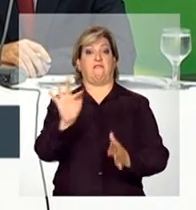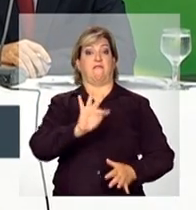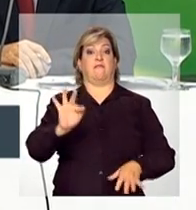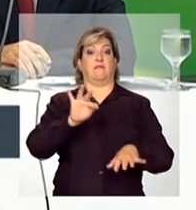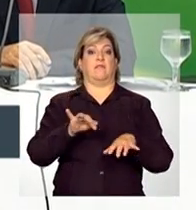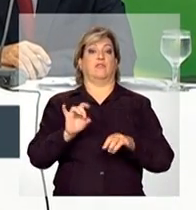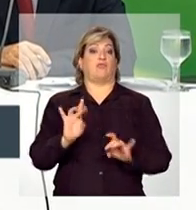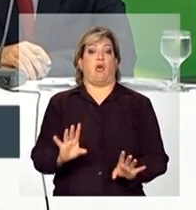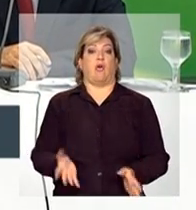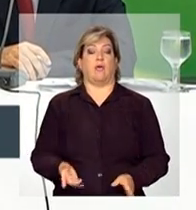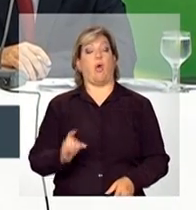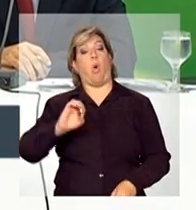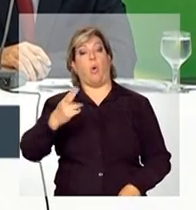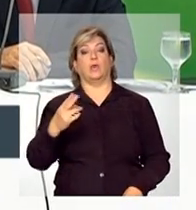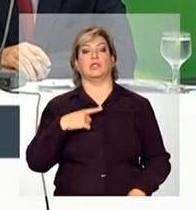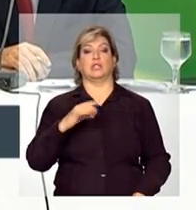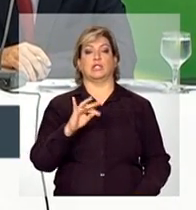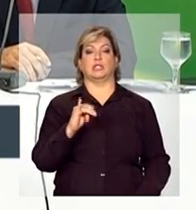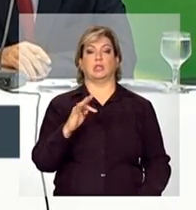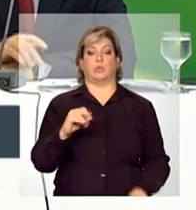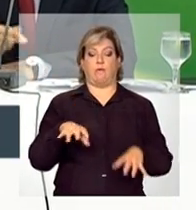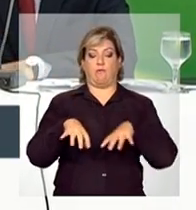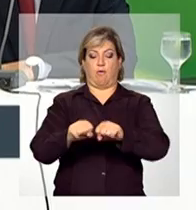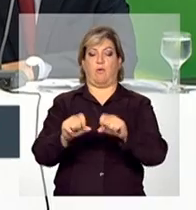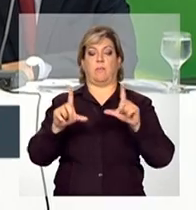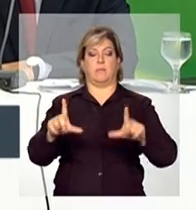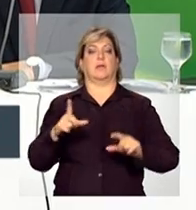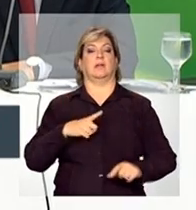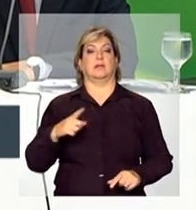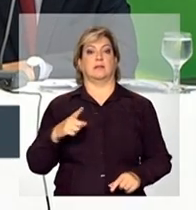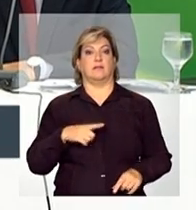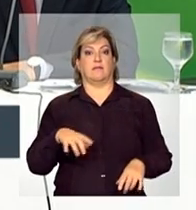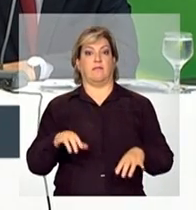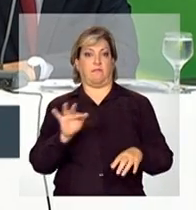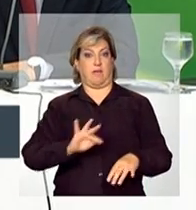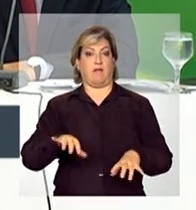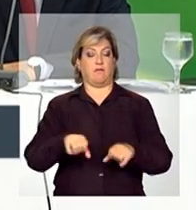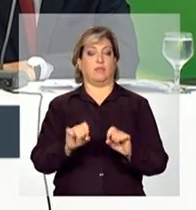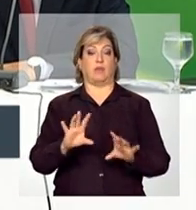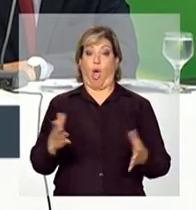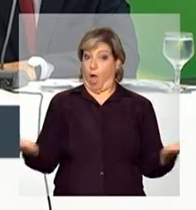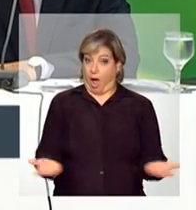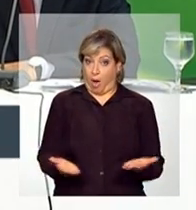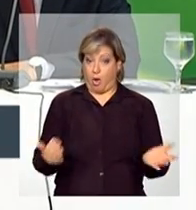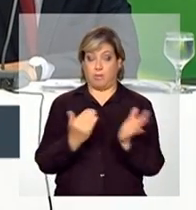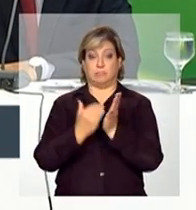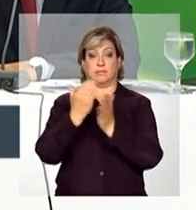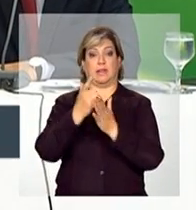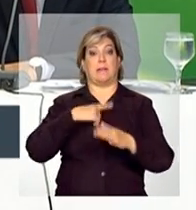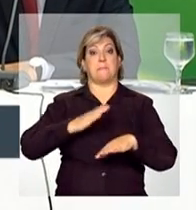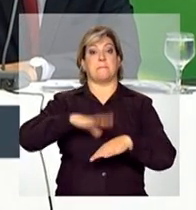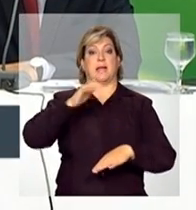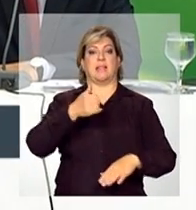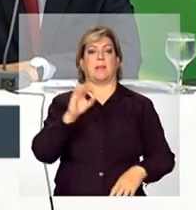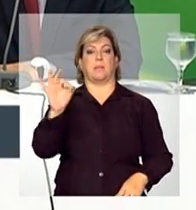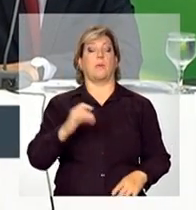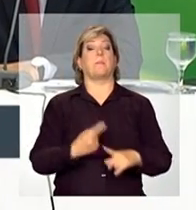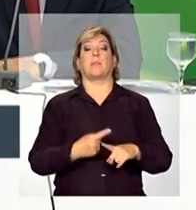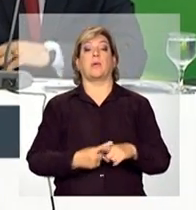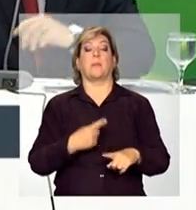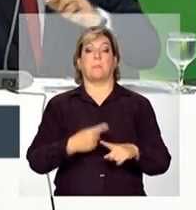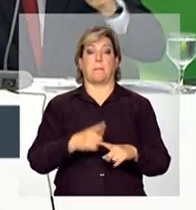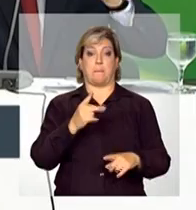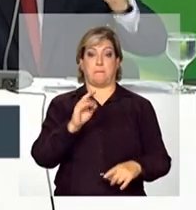tinham título de ensino superior hoje são mais de 10% por quê Porque o